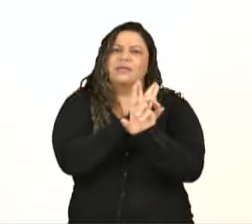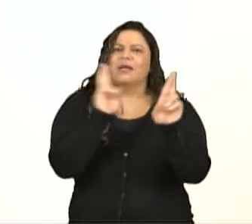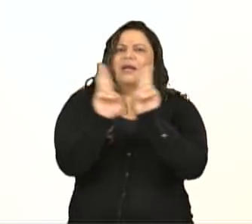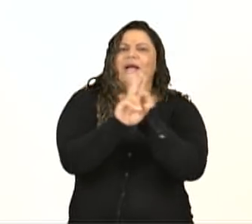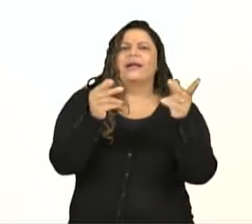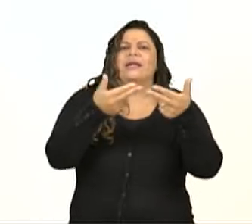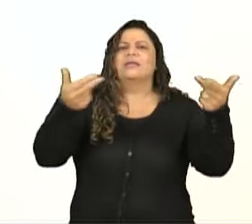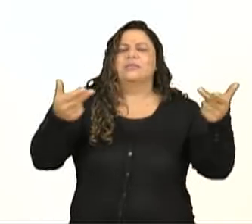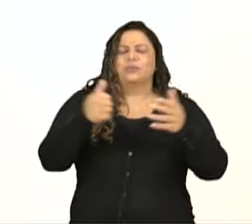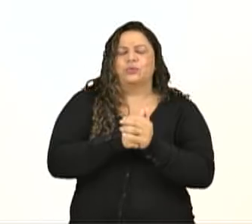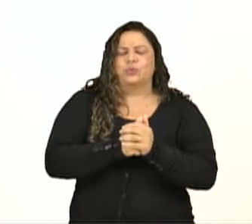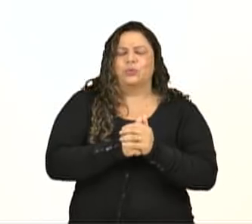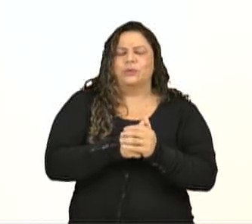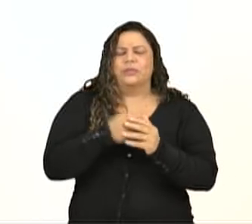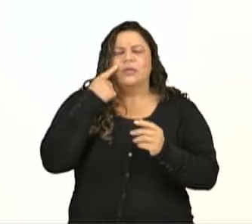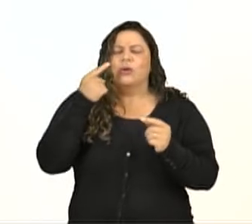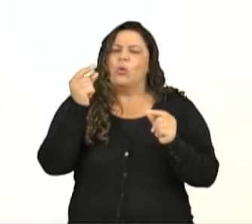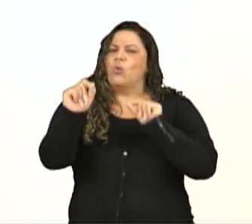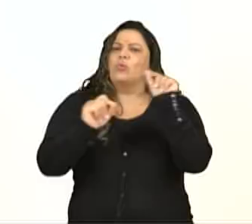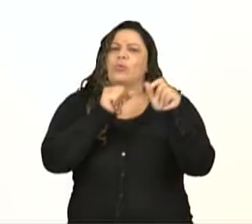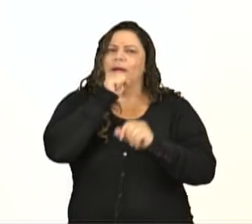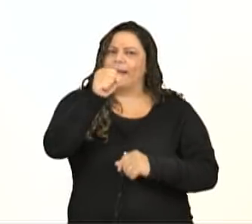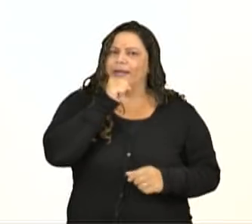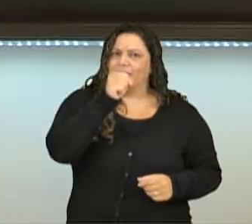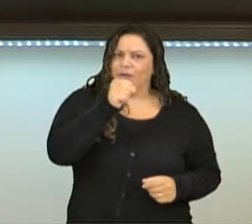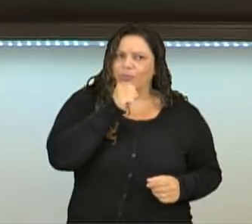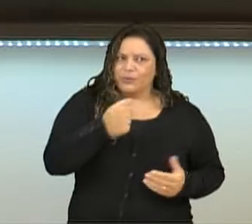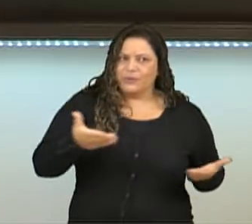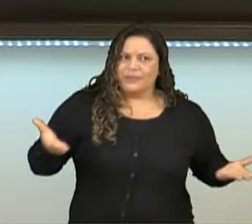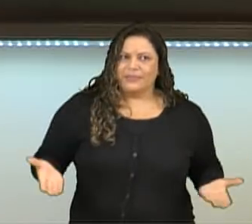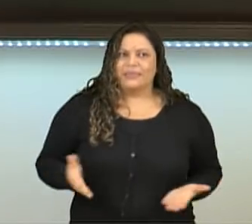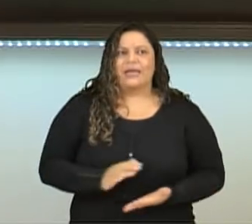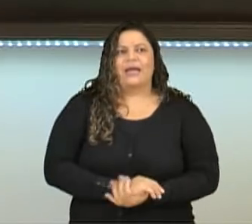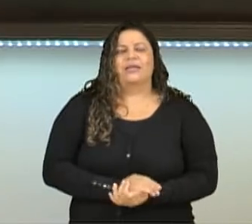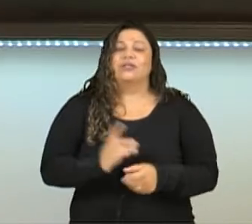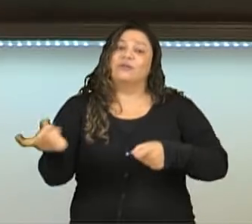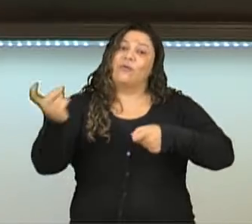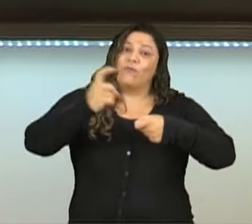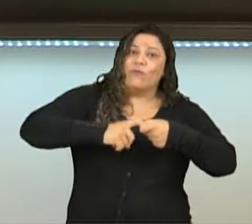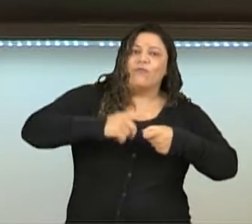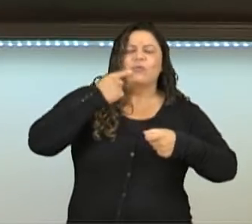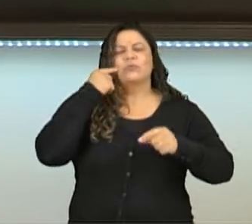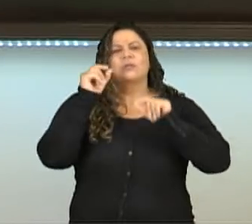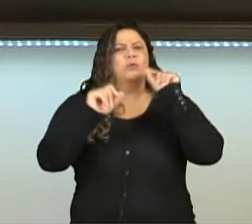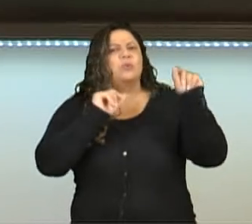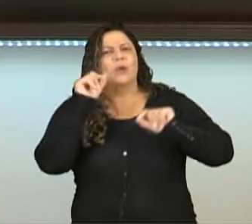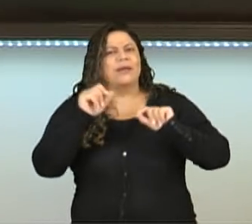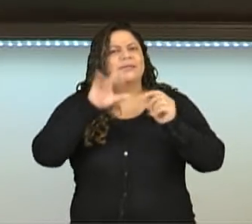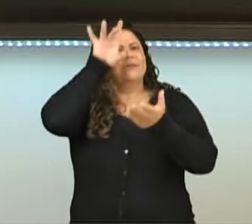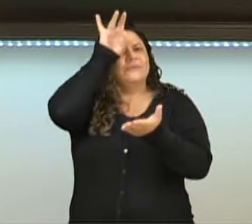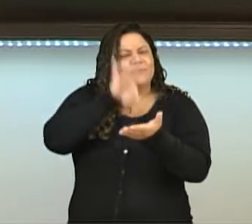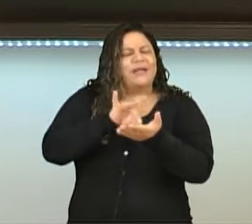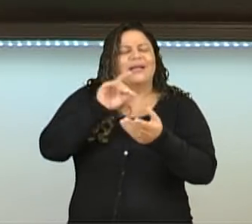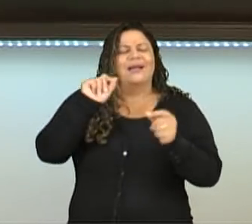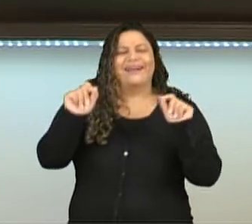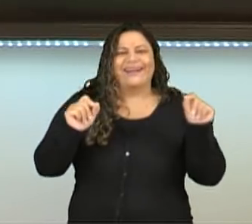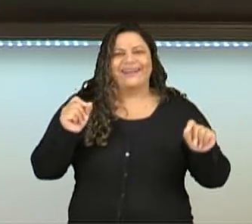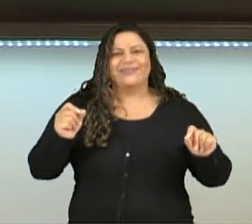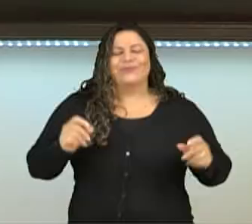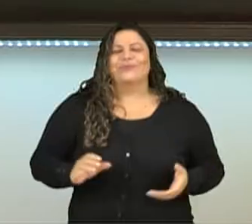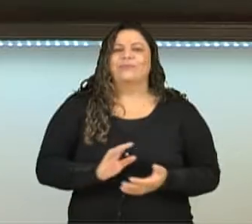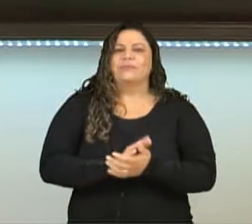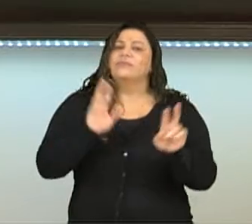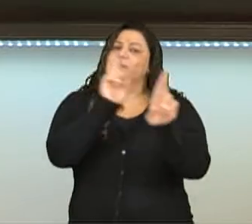se relacionam com os dados discutidos na reportagem? Então a gente vai voltar, quais são os fatos da notícia que